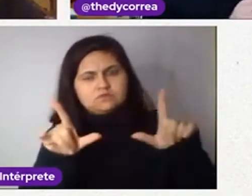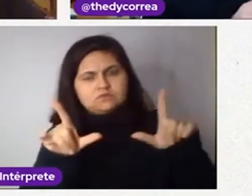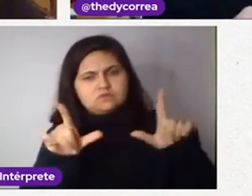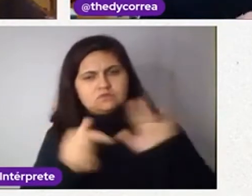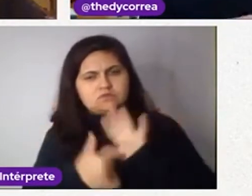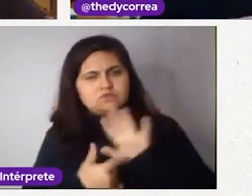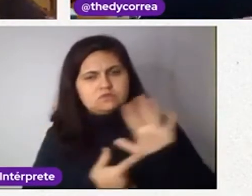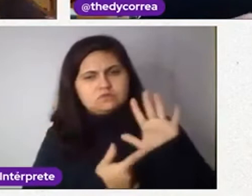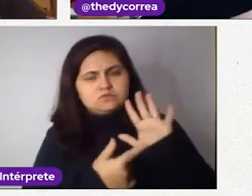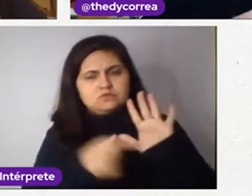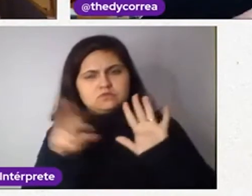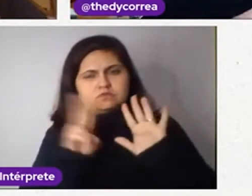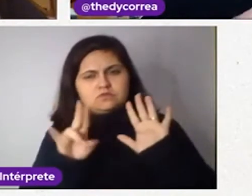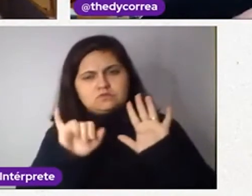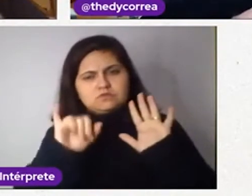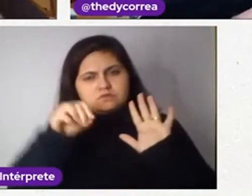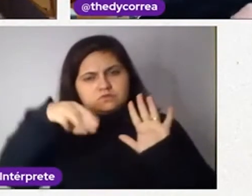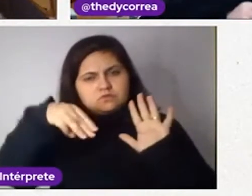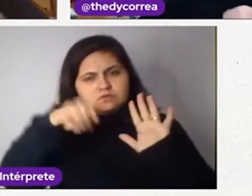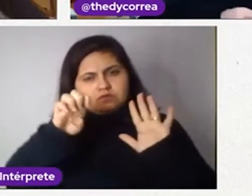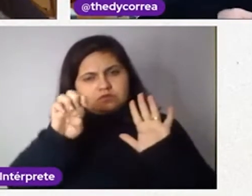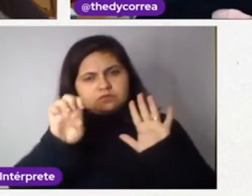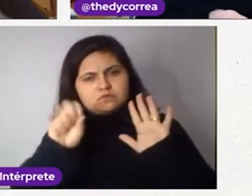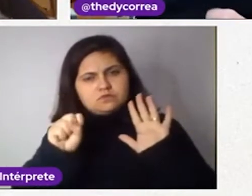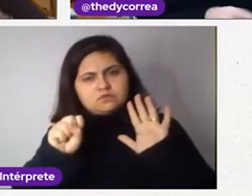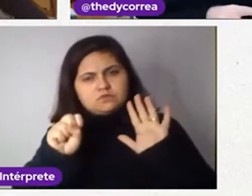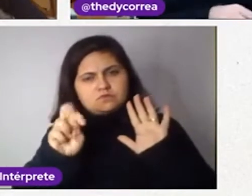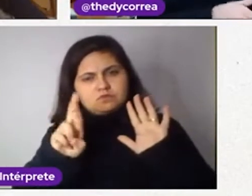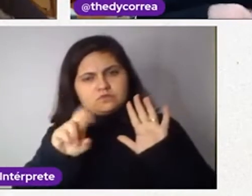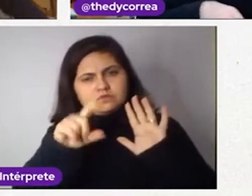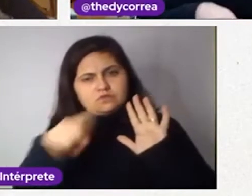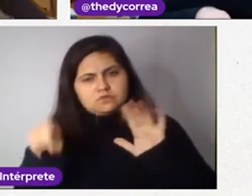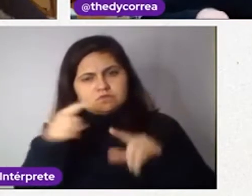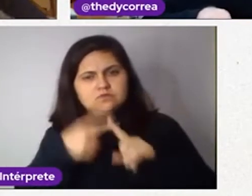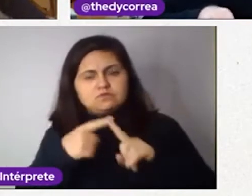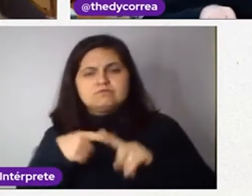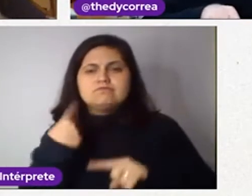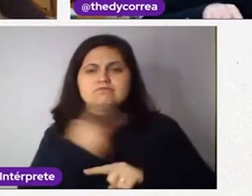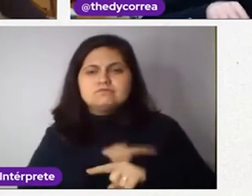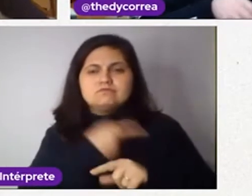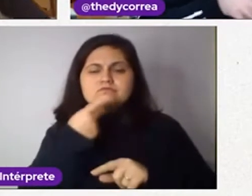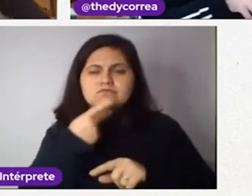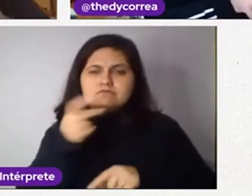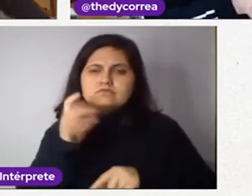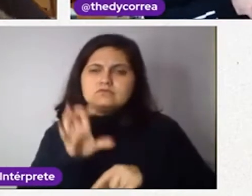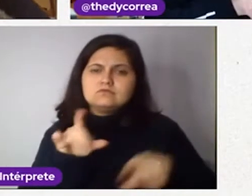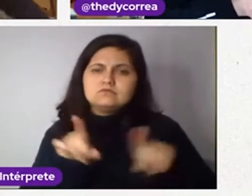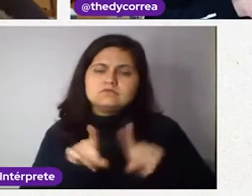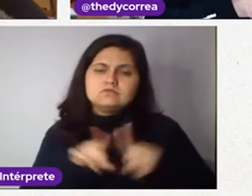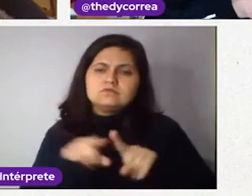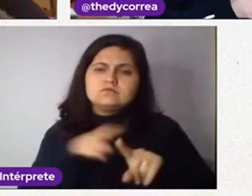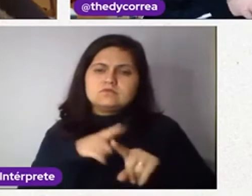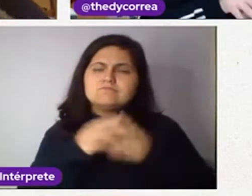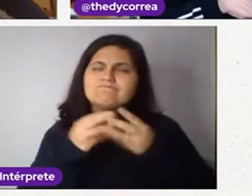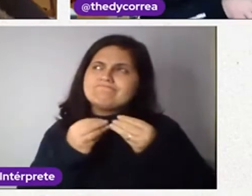exposição que se chamava Imersão, justamente porque a gente até também estava falando sobre isso, que ele tem